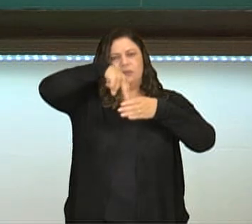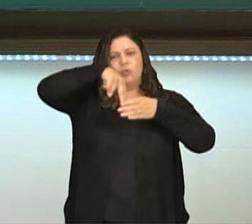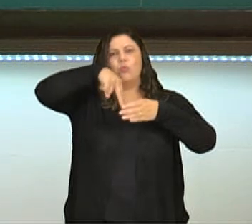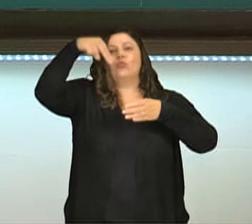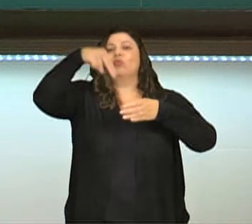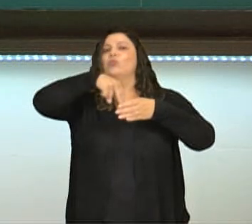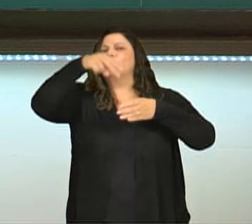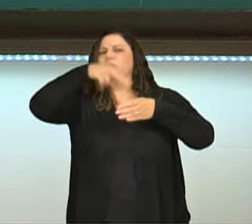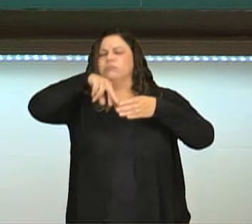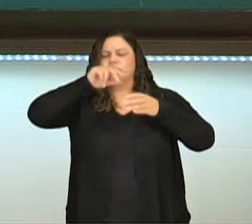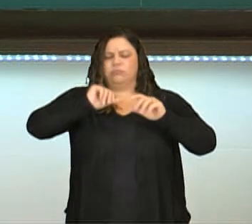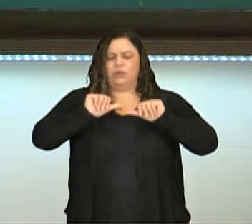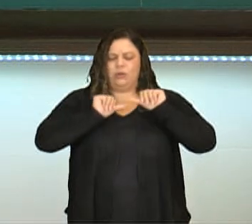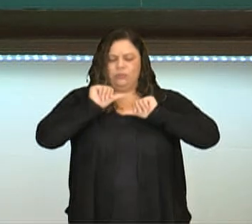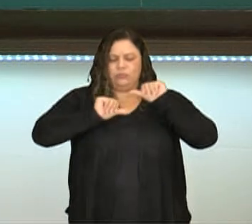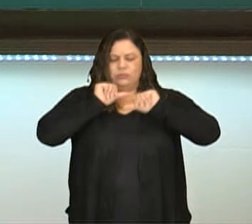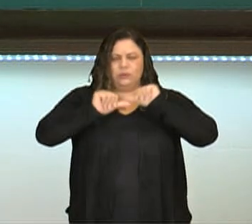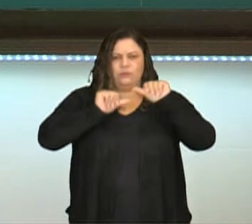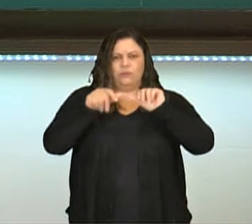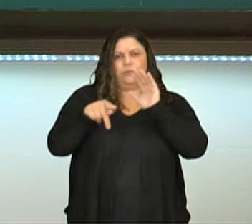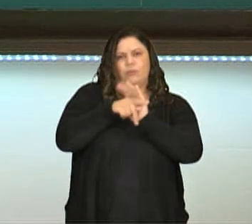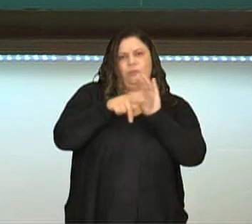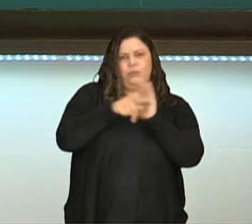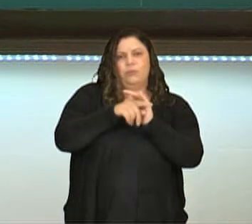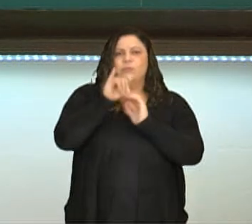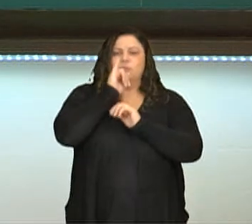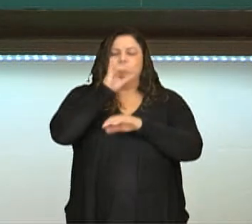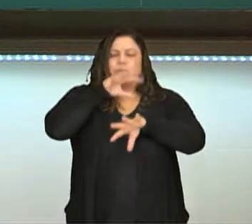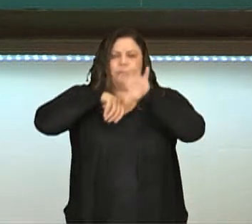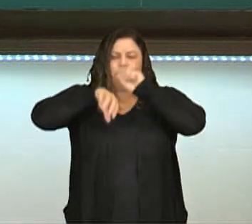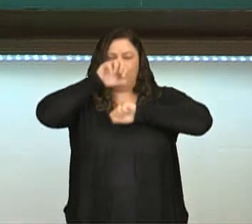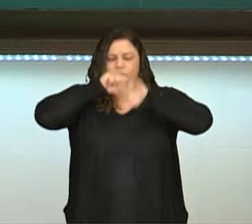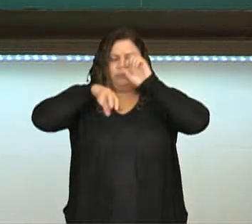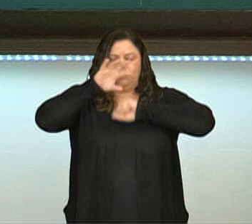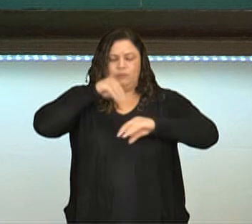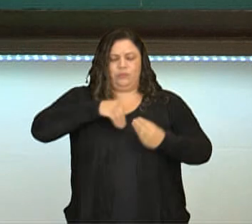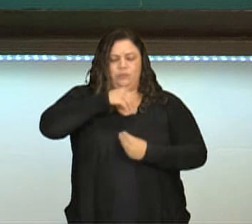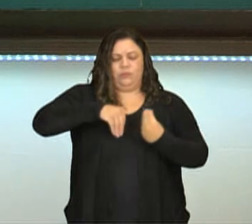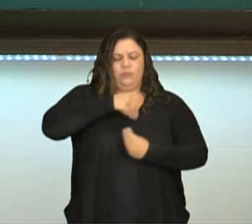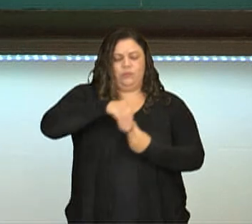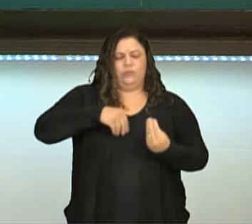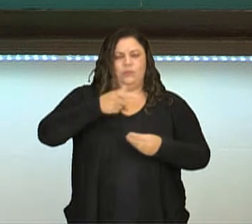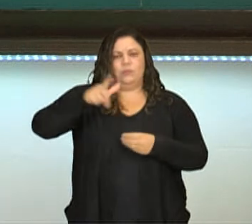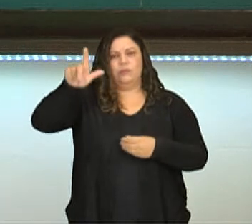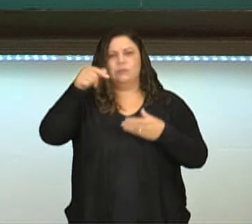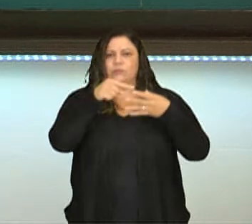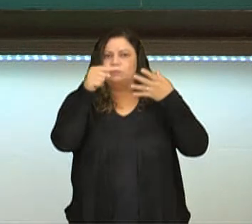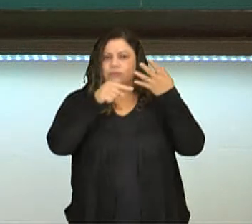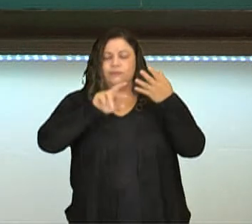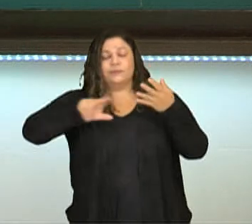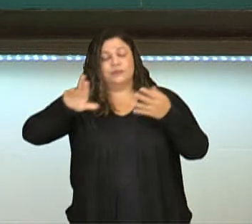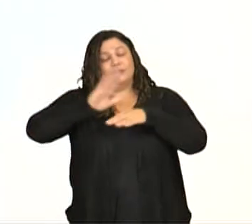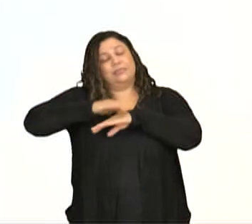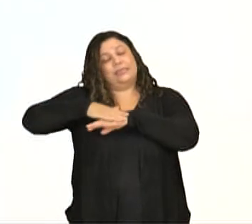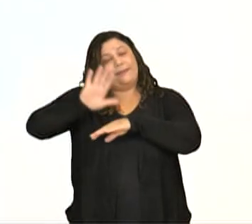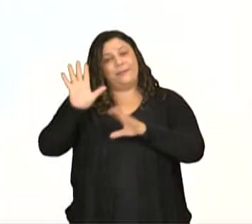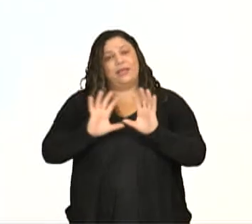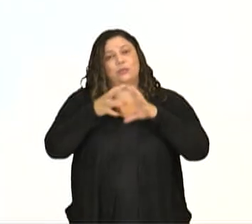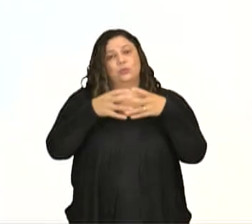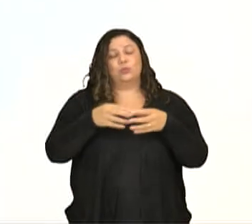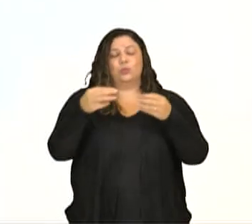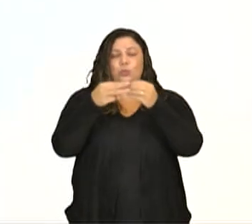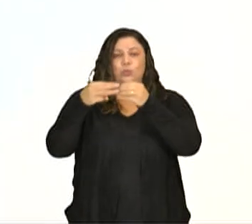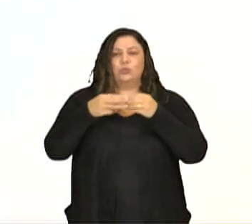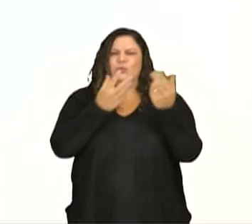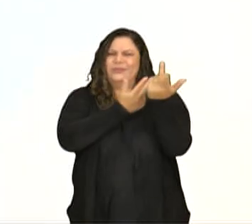especialistas em desenvolver algum tipo de função, como respiração, digestão e outras coisas mais, tá? O conjunto de